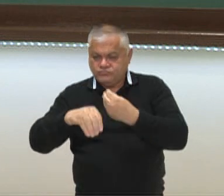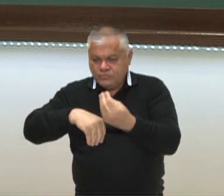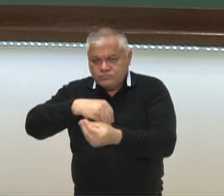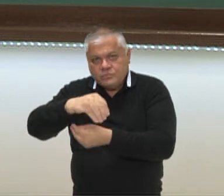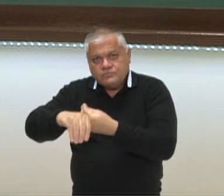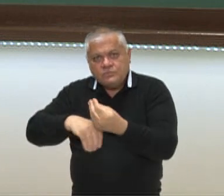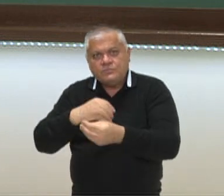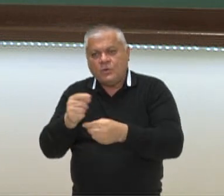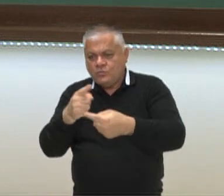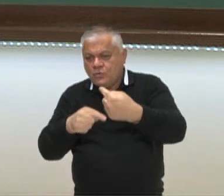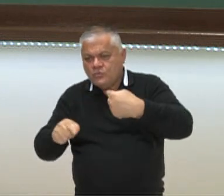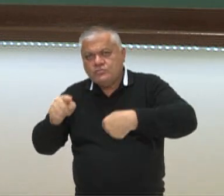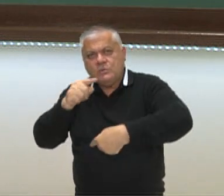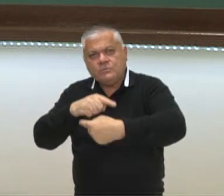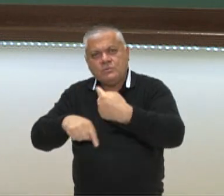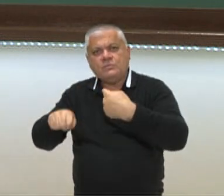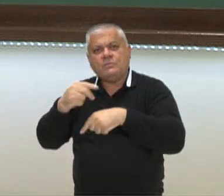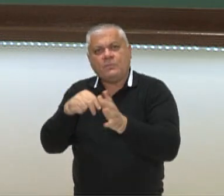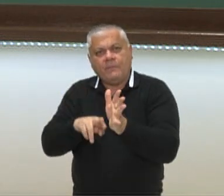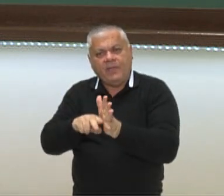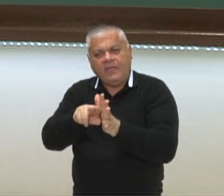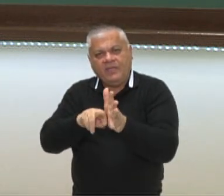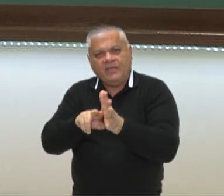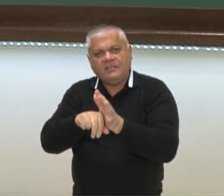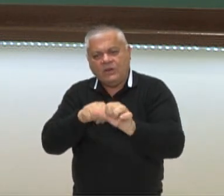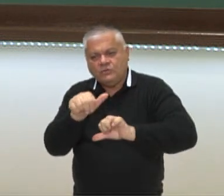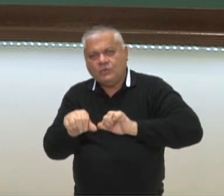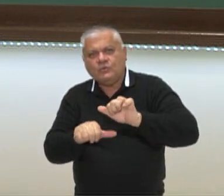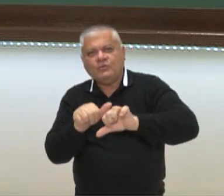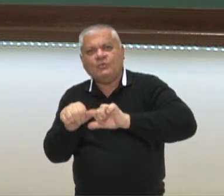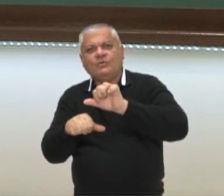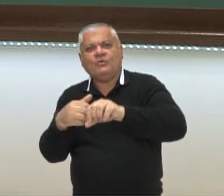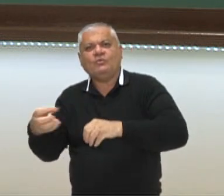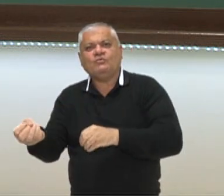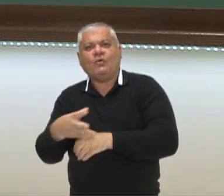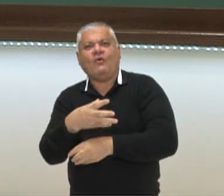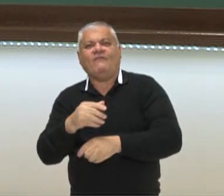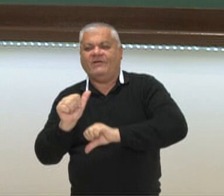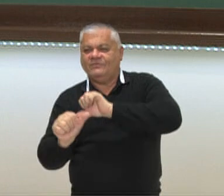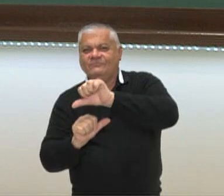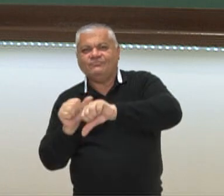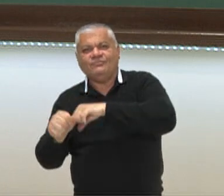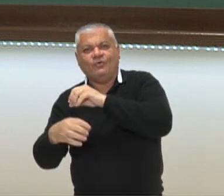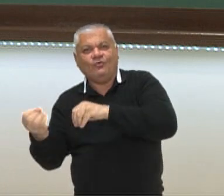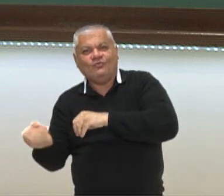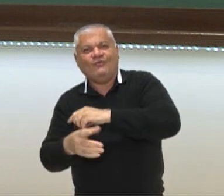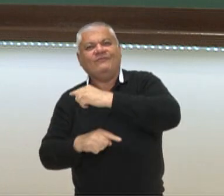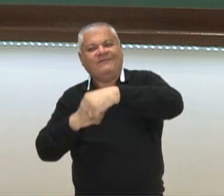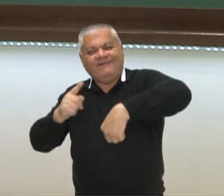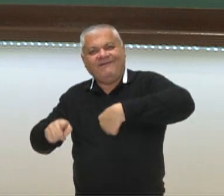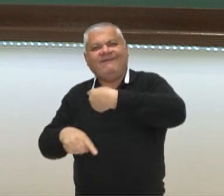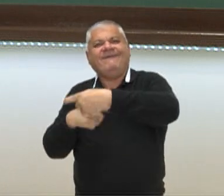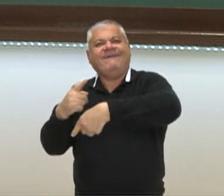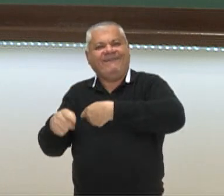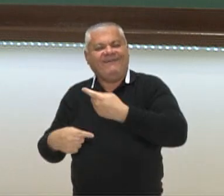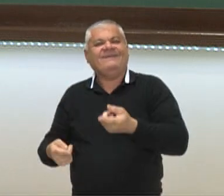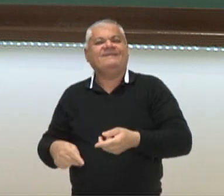dentro do ciclo do nitrogênio elas estão presentes, fazendo esses processos de conversão do nitrogênio